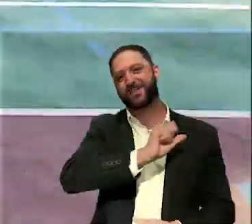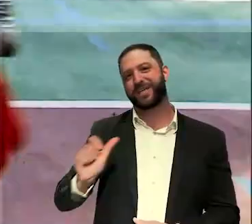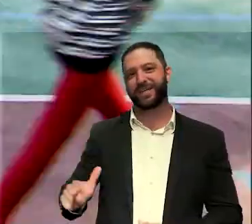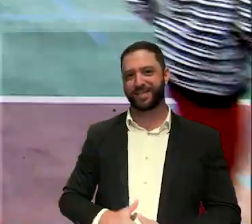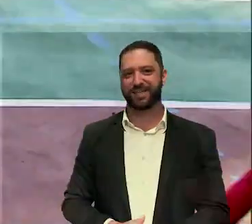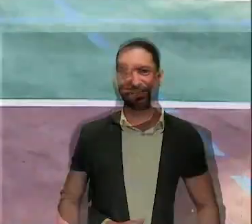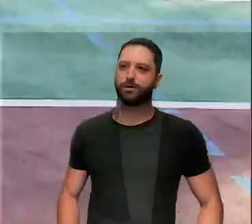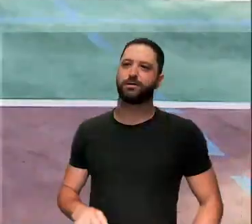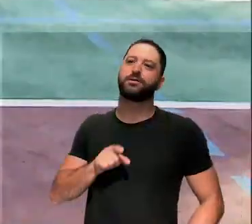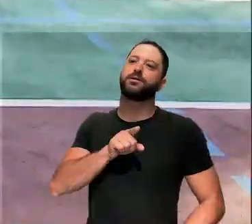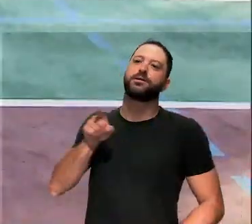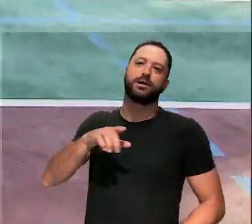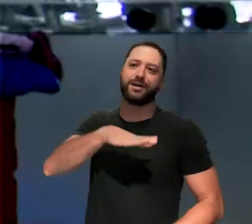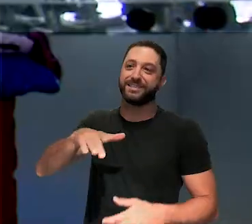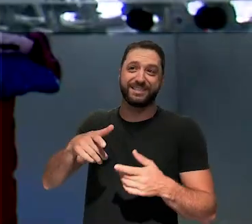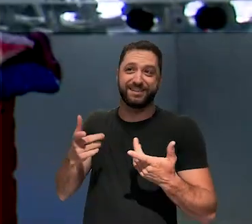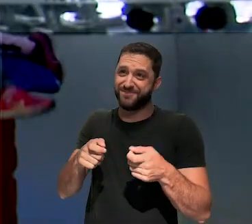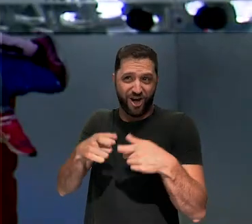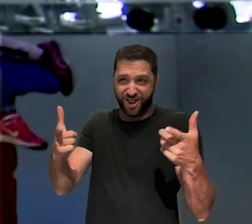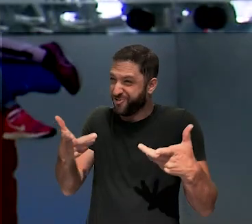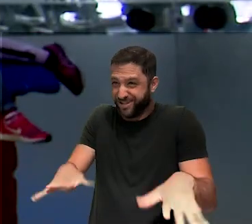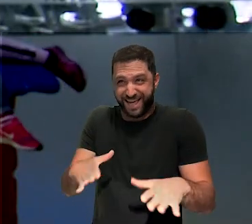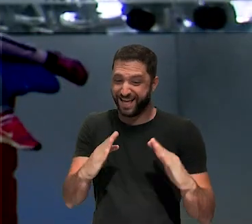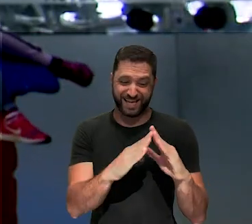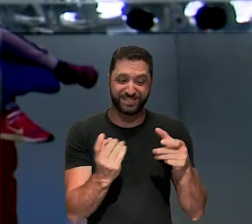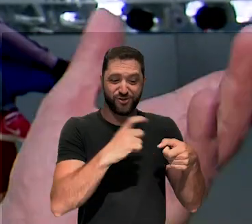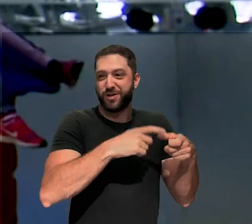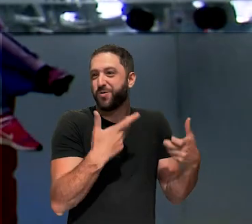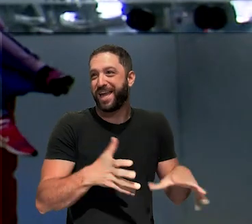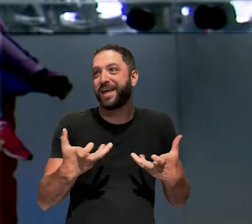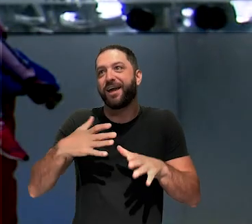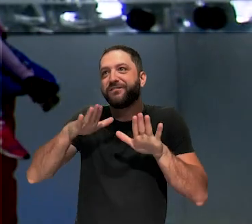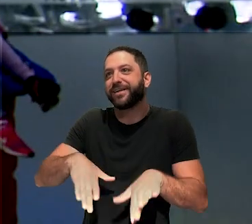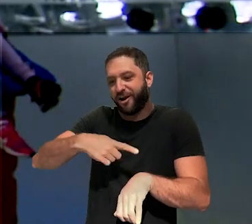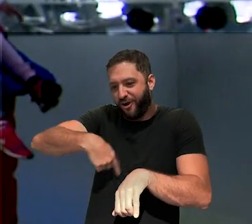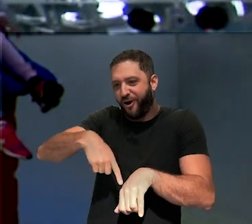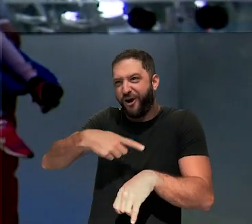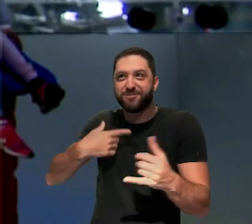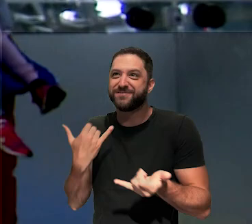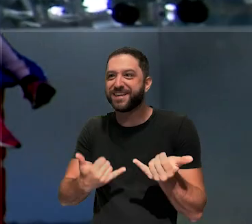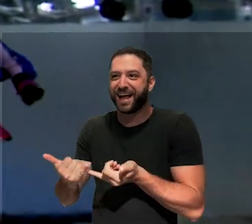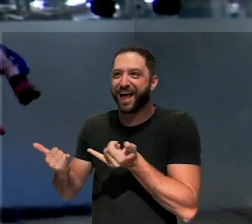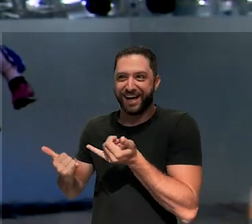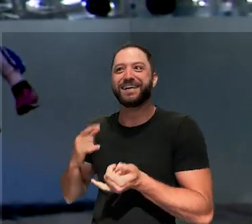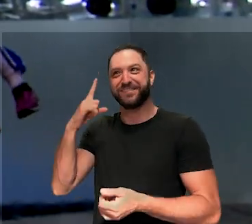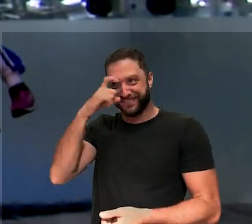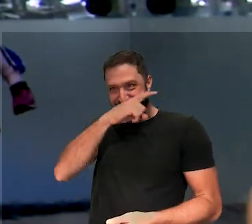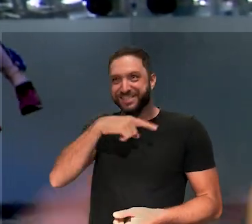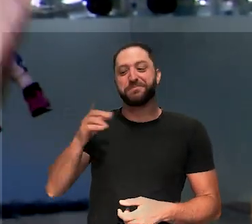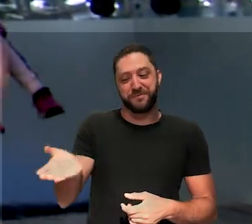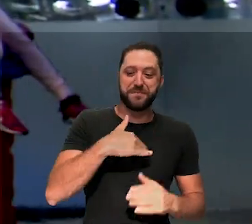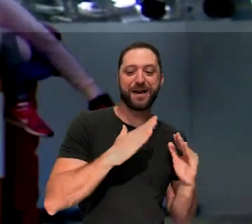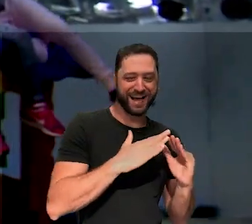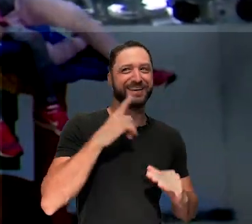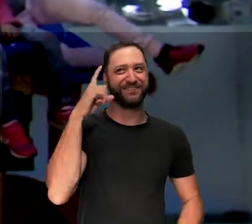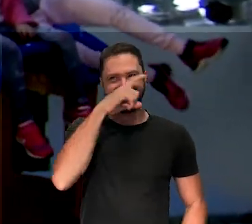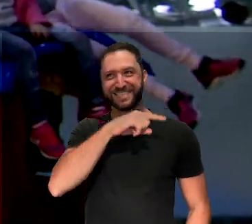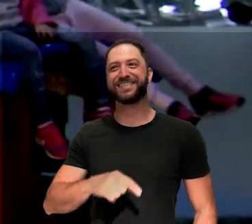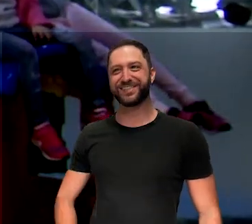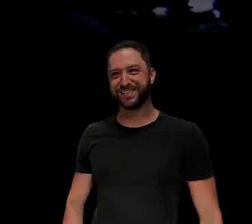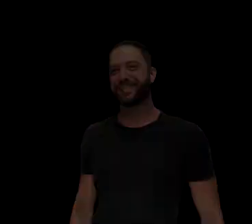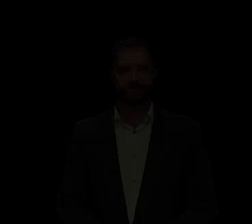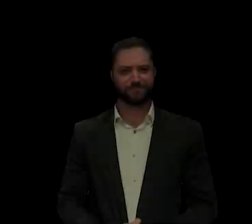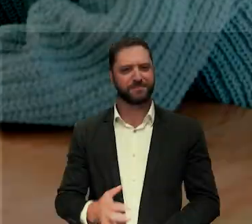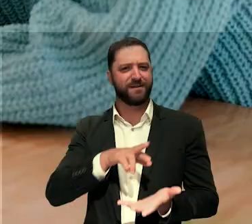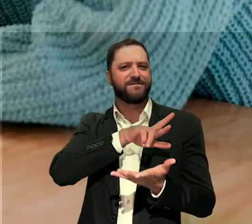mais energia. Boa parte delas não quer mais voltar para casa, elas querem ficar brincando o dia inteiro. Aqui é uma luta para fazer elas subirem de